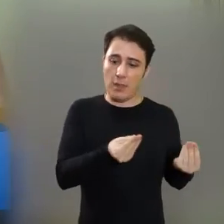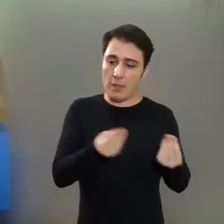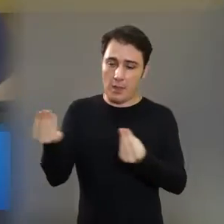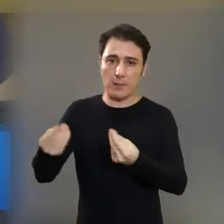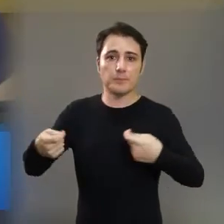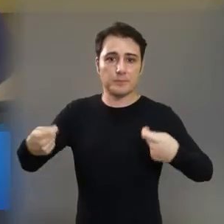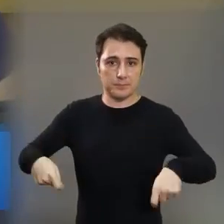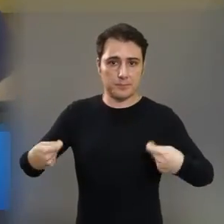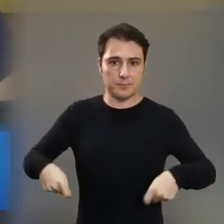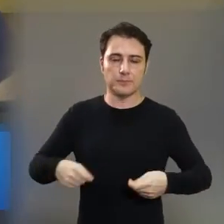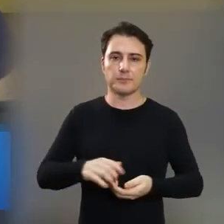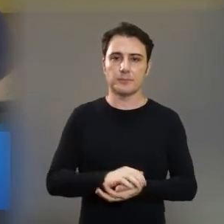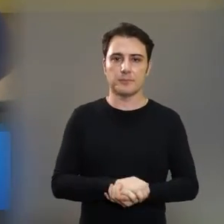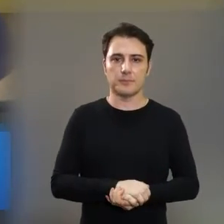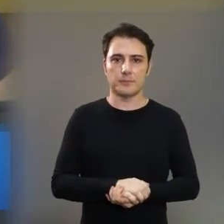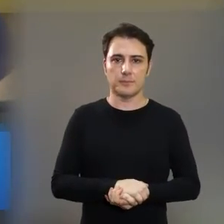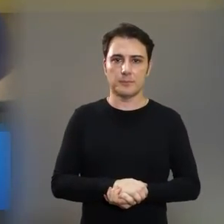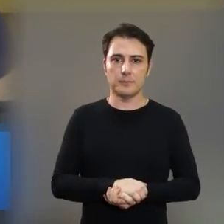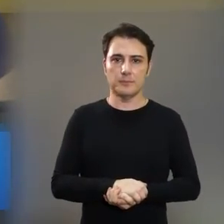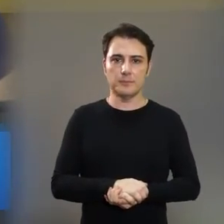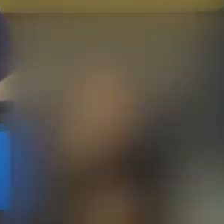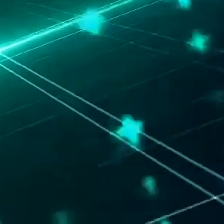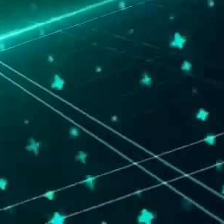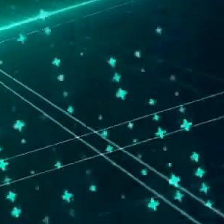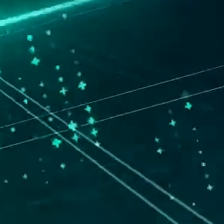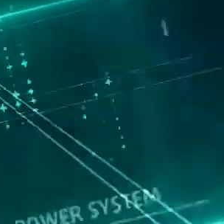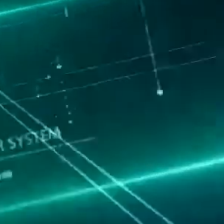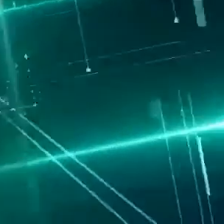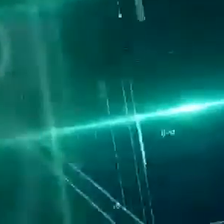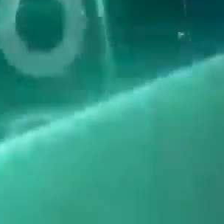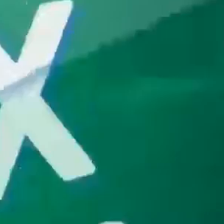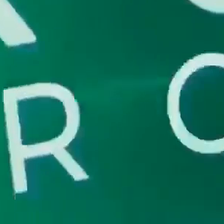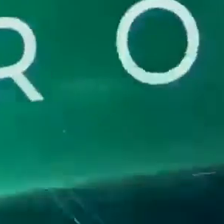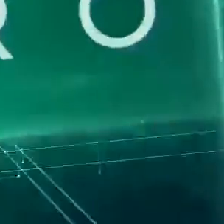ser emitido um relatório das atividades realizadas em